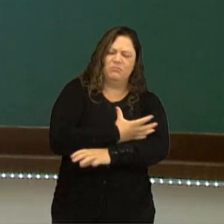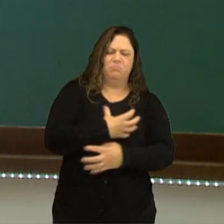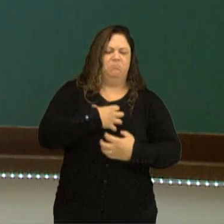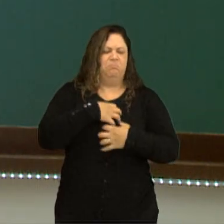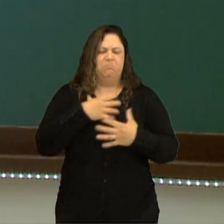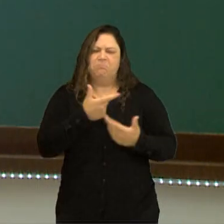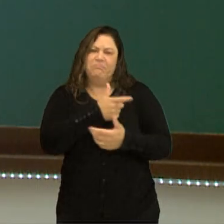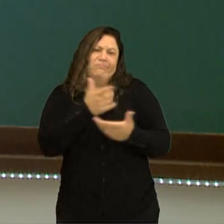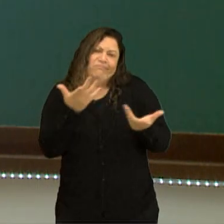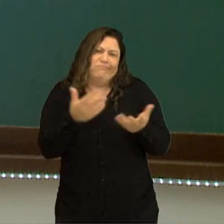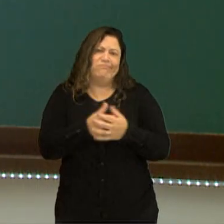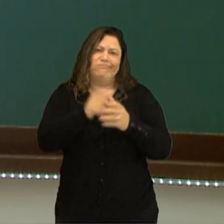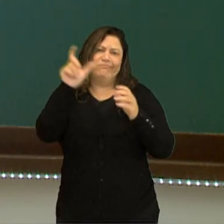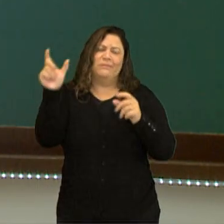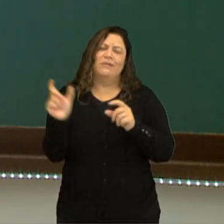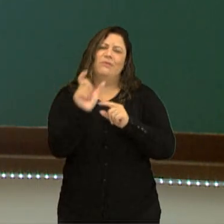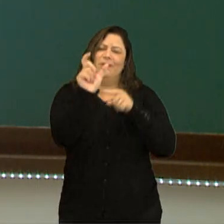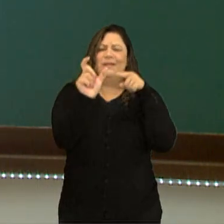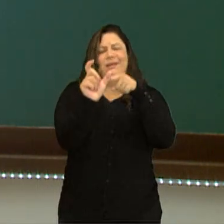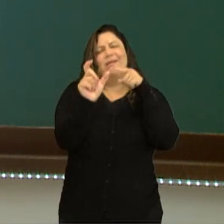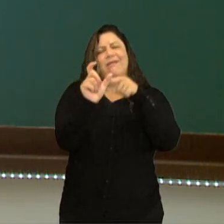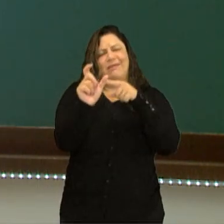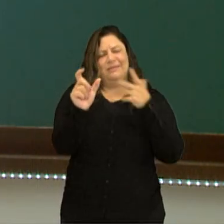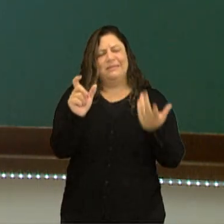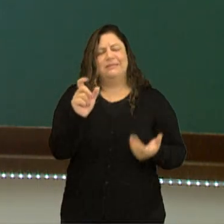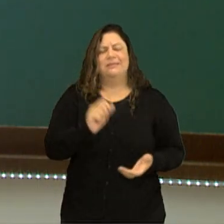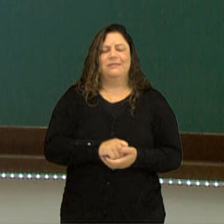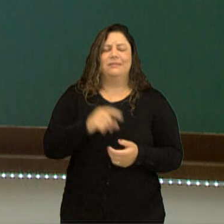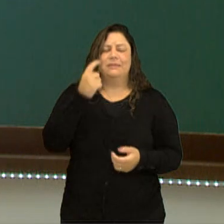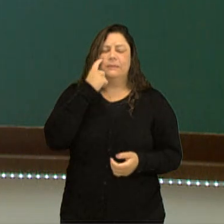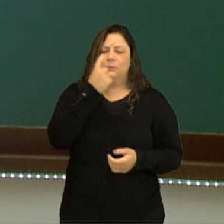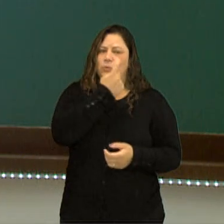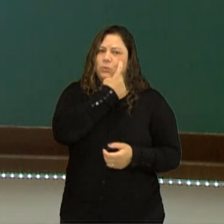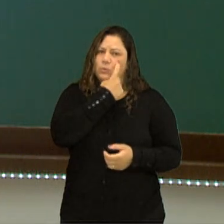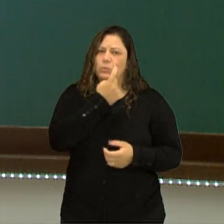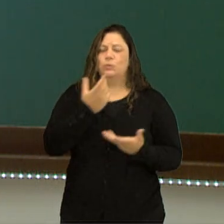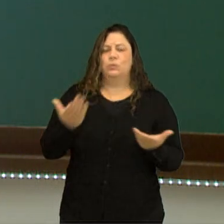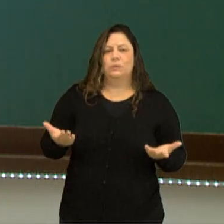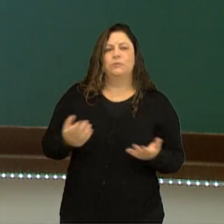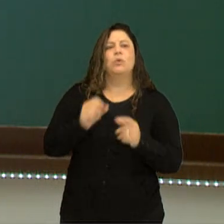foi estabelecida com a construção dos olhos. E qual que é o